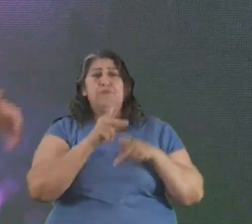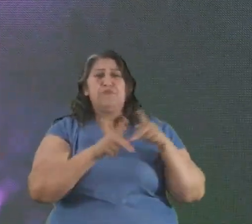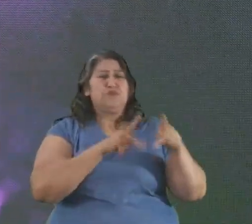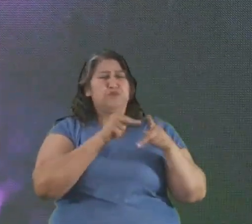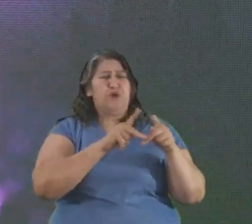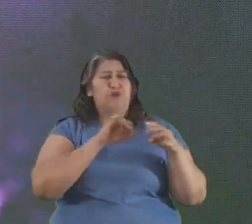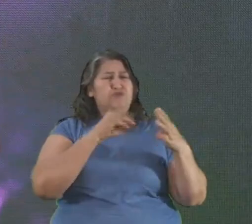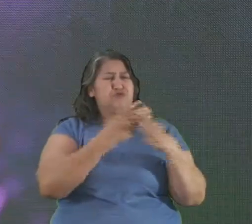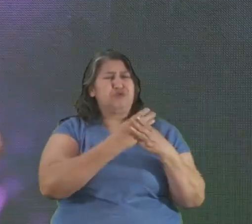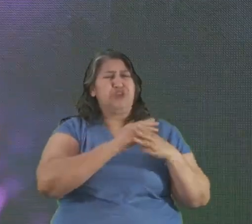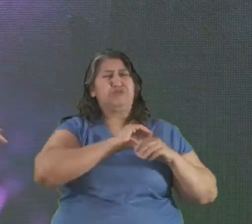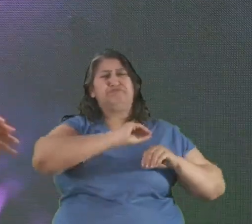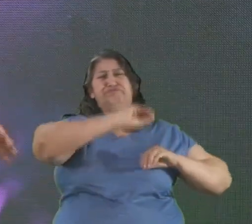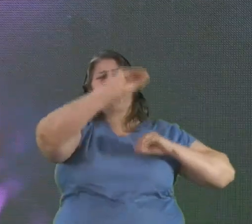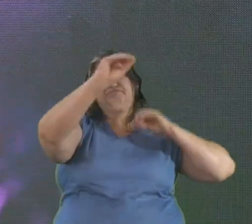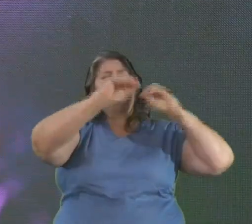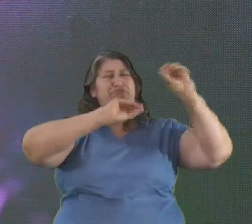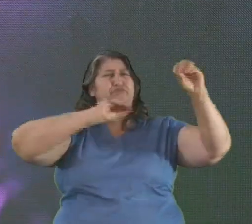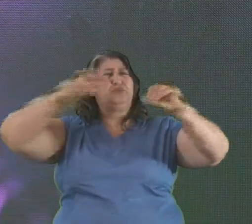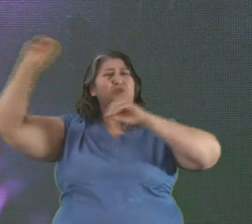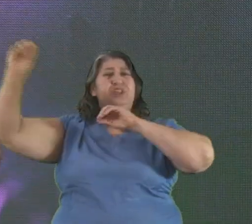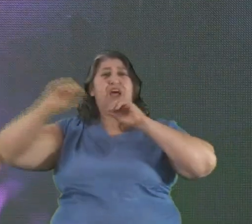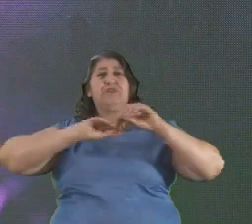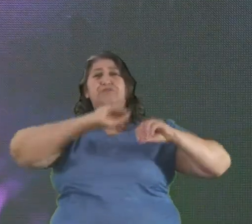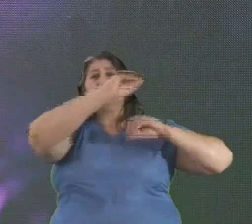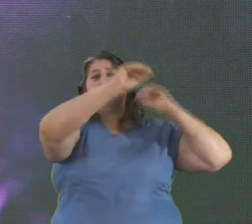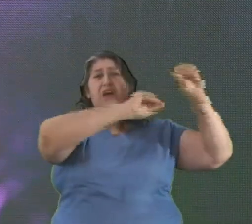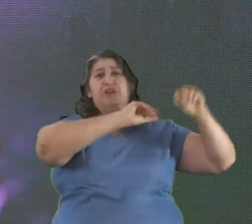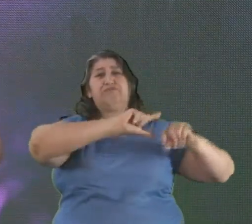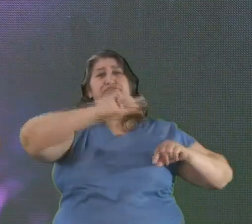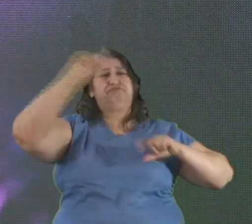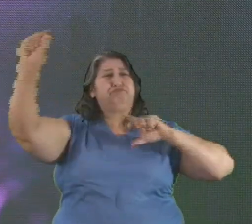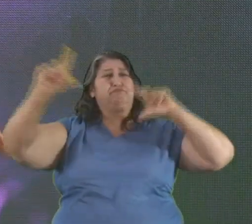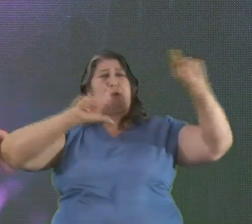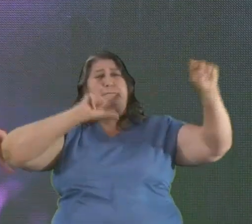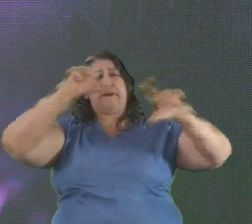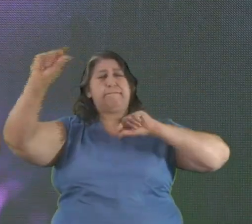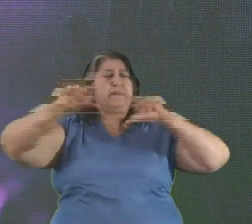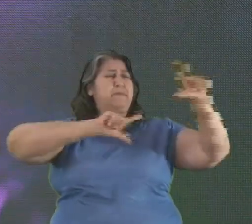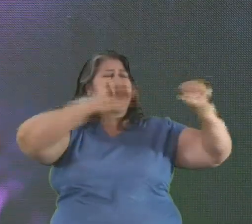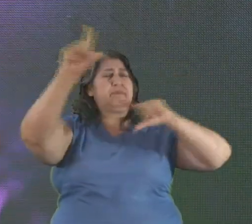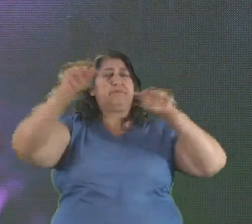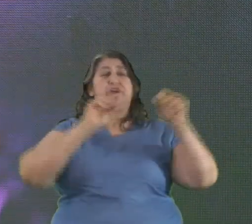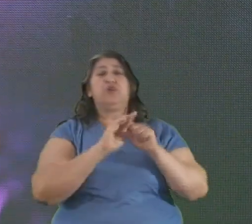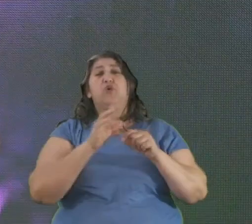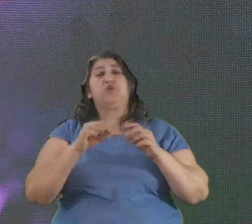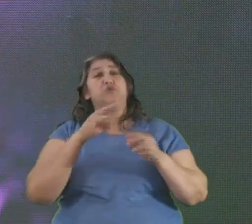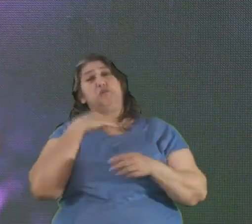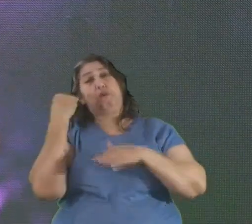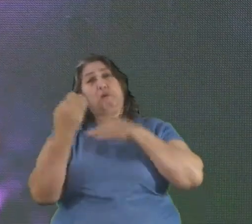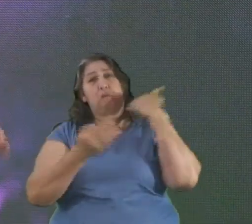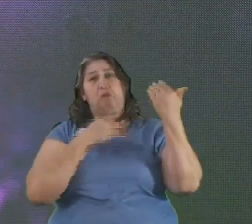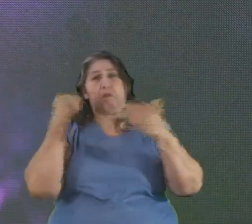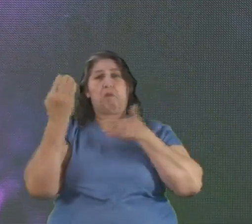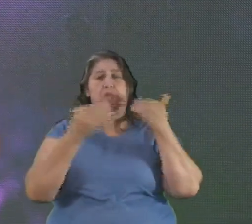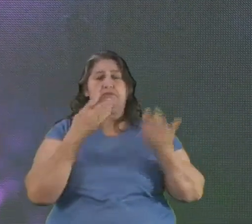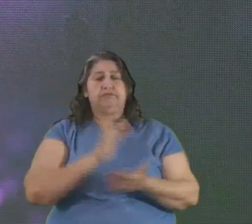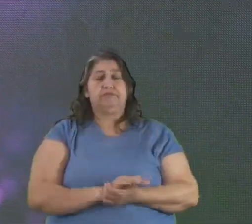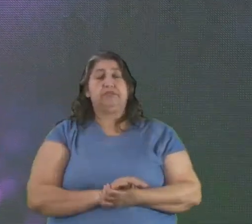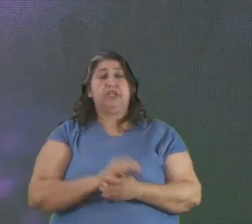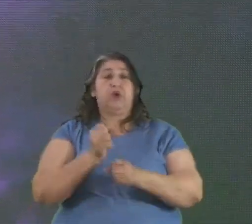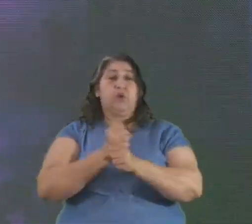muitos perseguidos, foram dispersos por toda a civilização. No ano